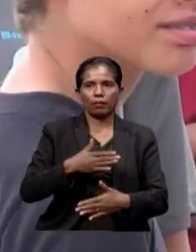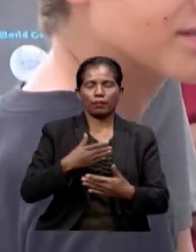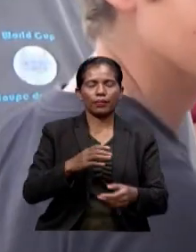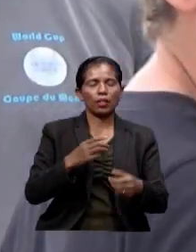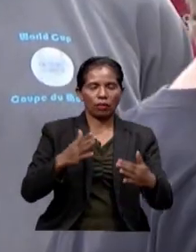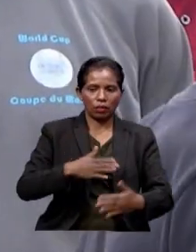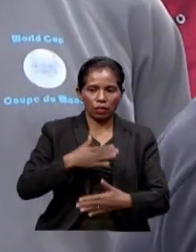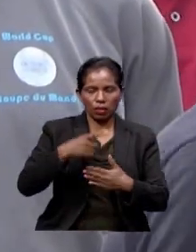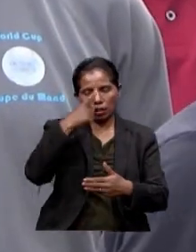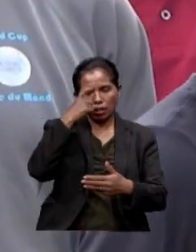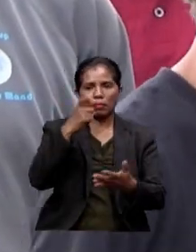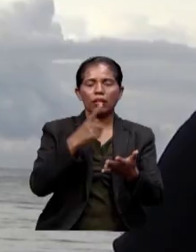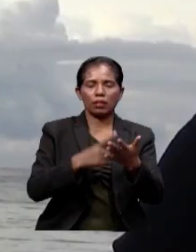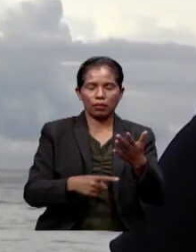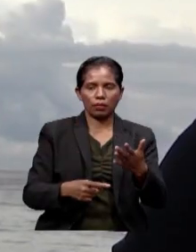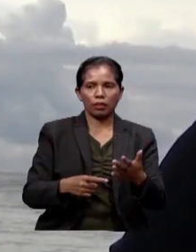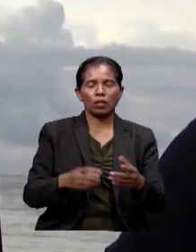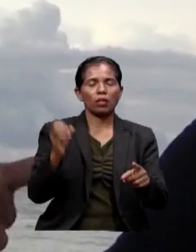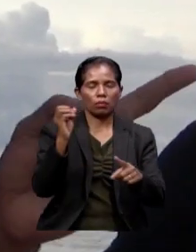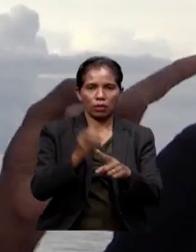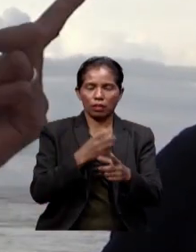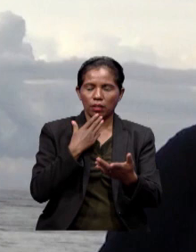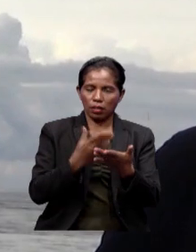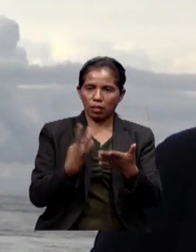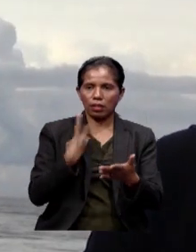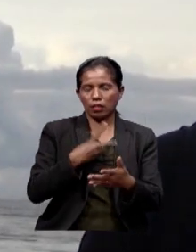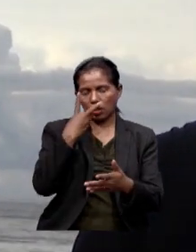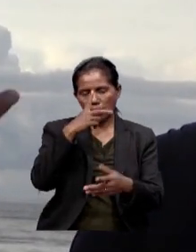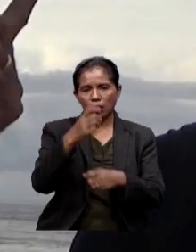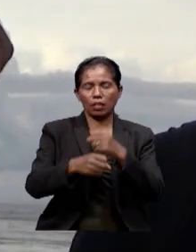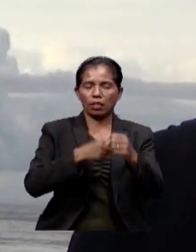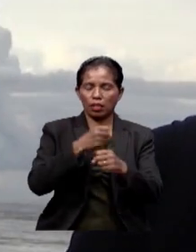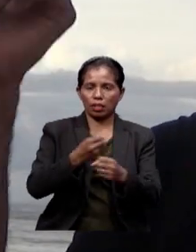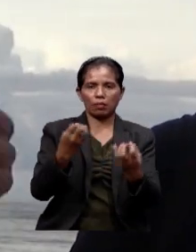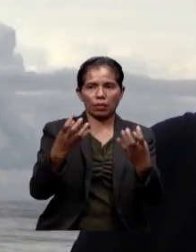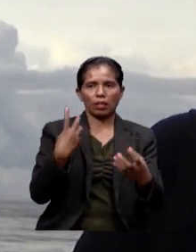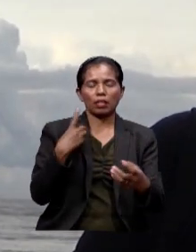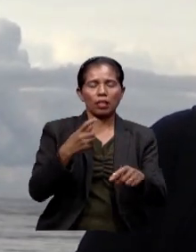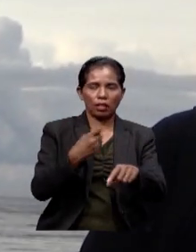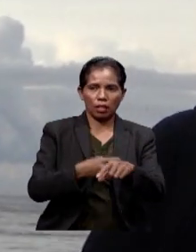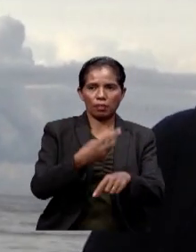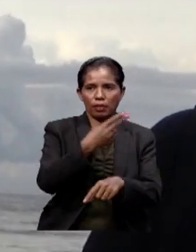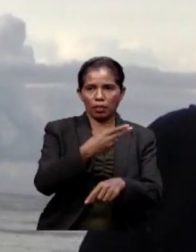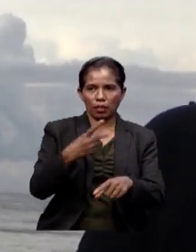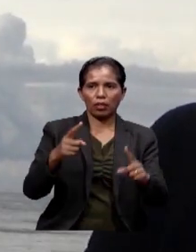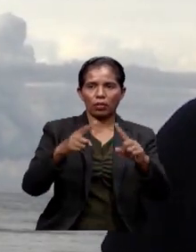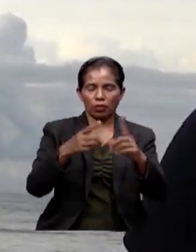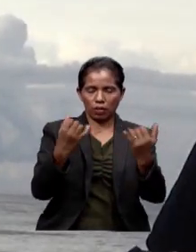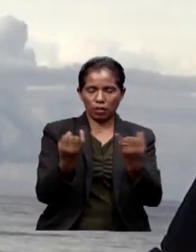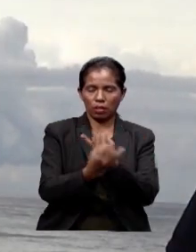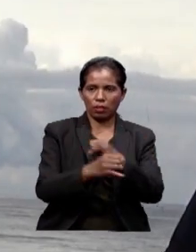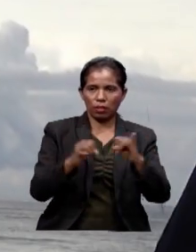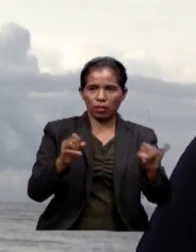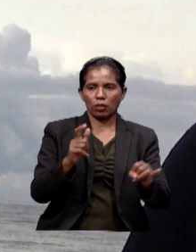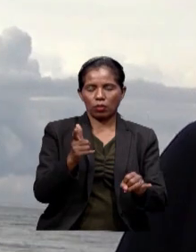Axolog tabasera. Oportunidade de agne be itare tinambara. Ia tempo em Indonésia. Meta ita ukuna